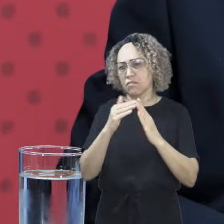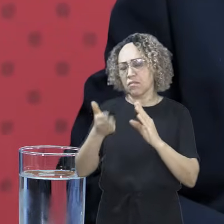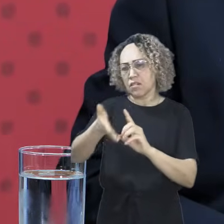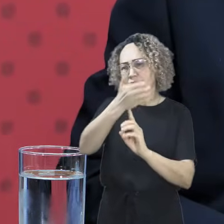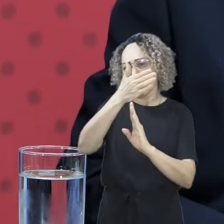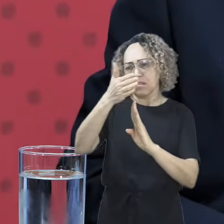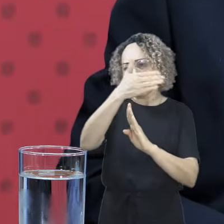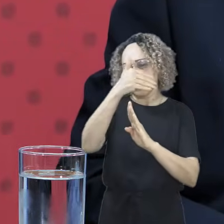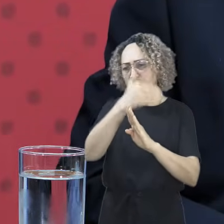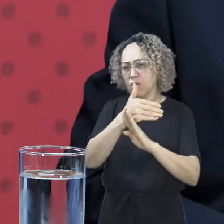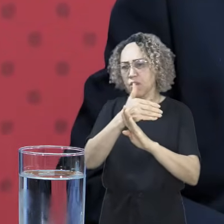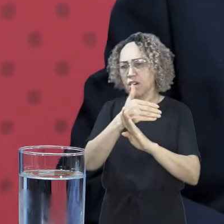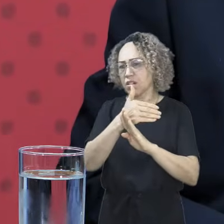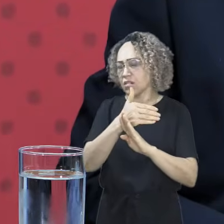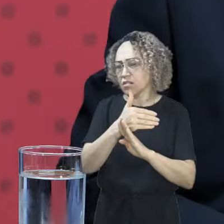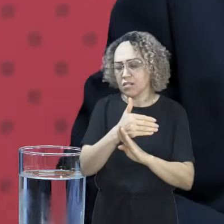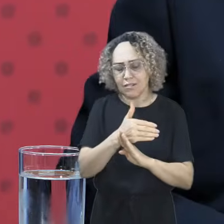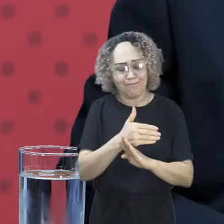aqui, inclusive já disse isso,